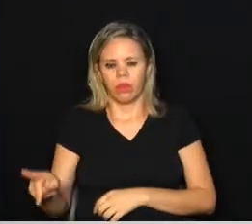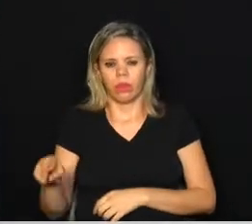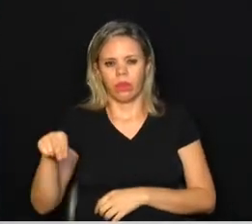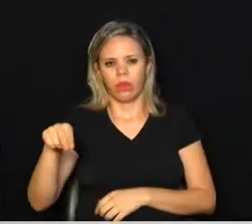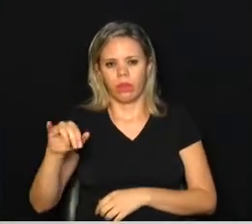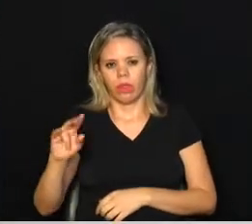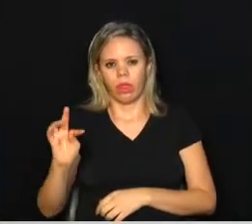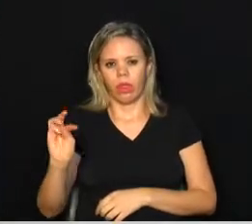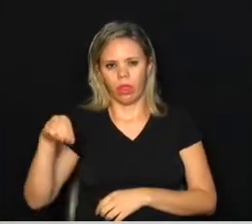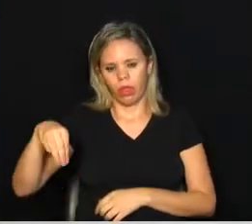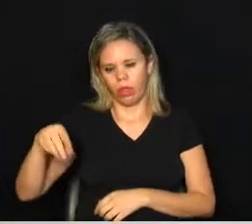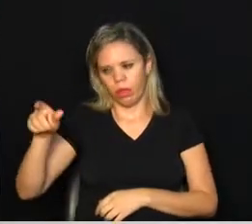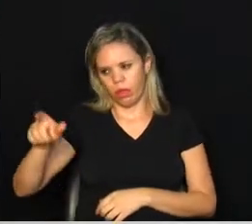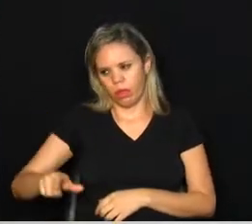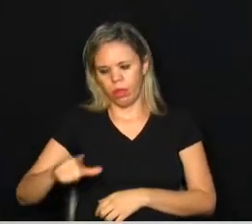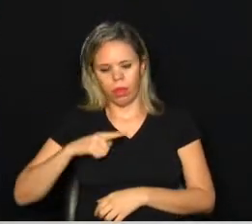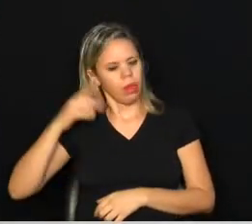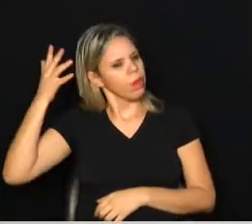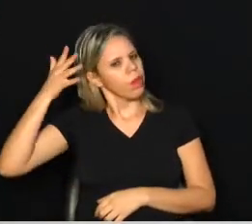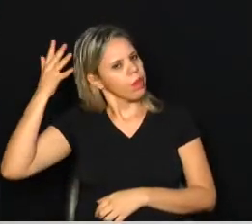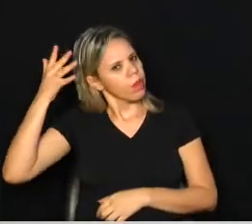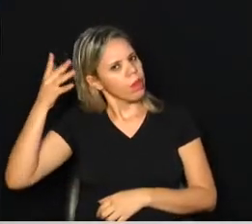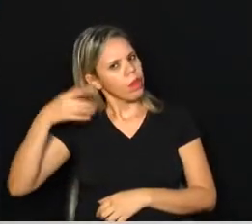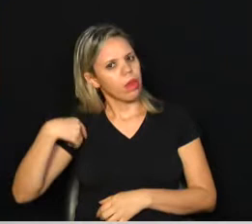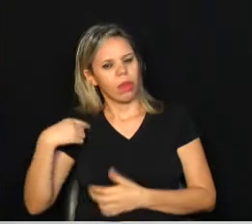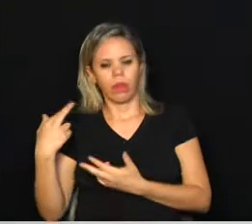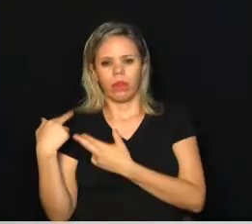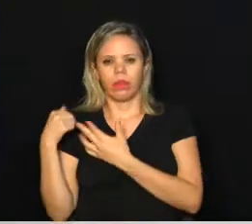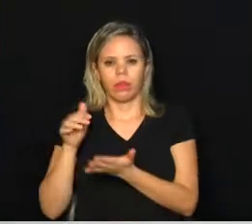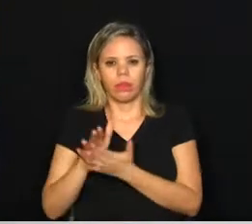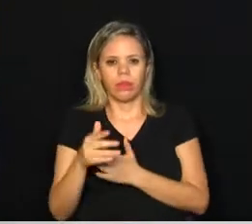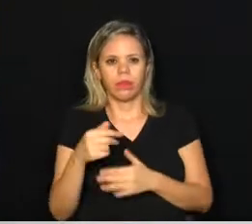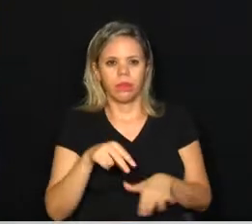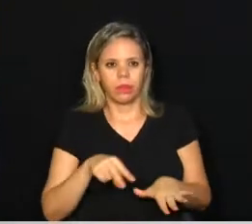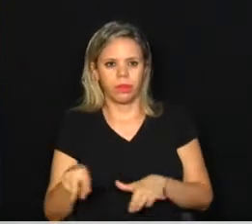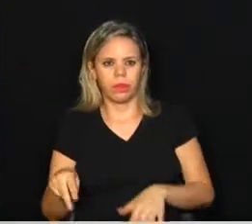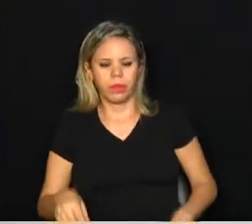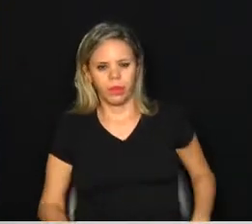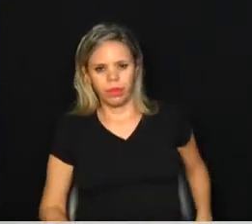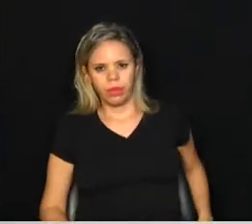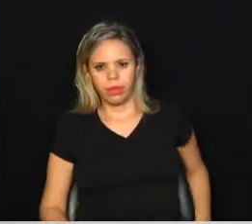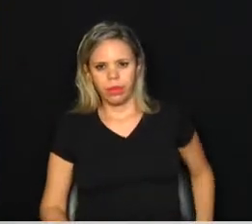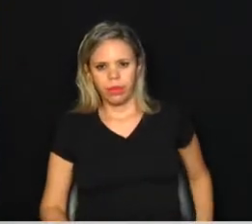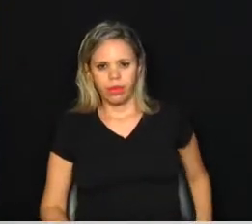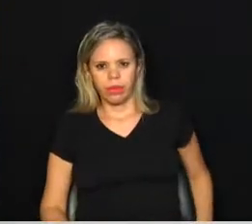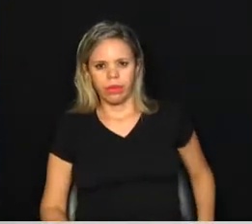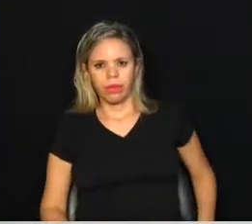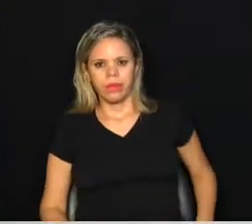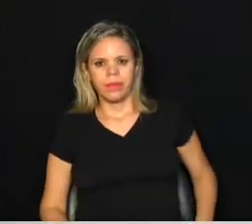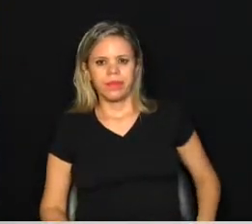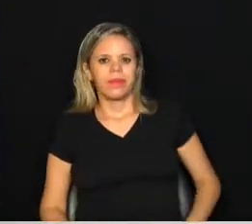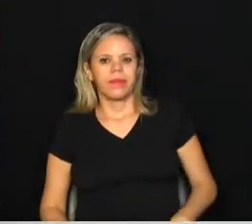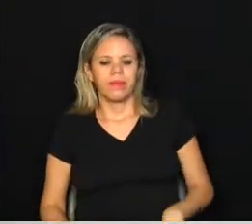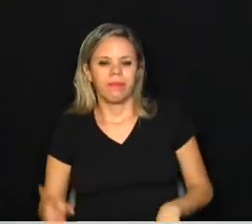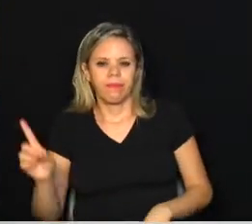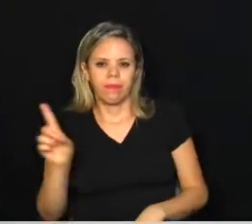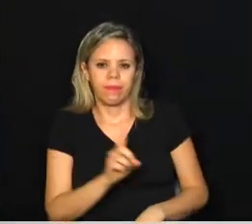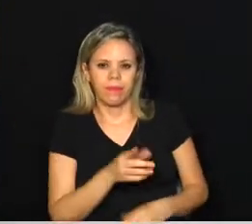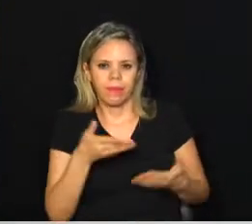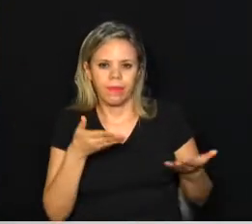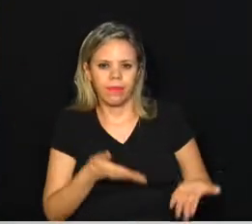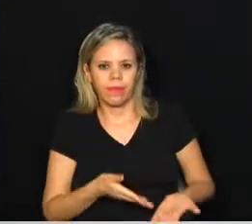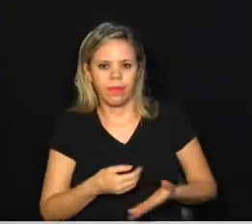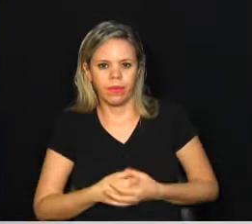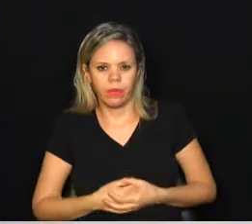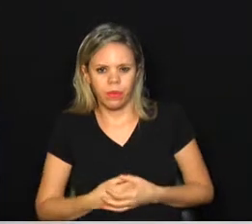que teve aí a sua publicação saiu nessa semana, aqui, a vinda dele para